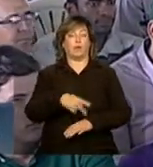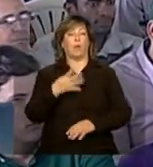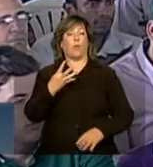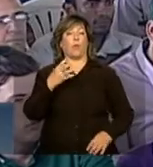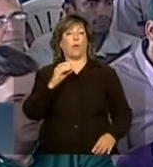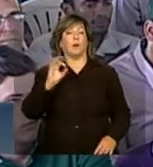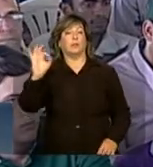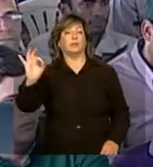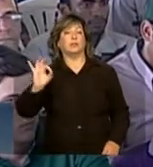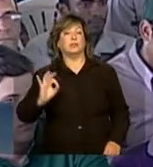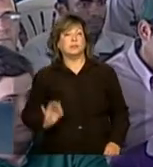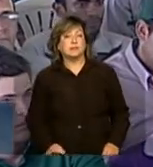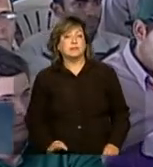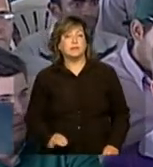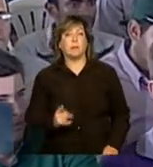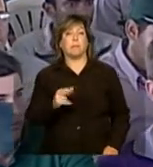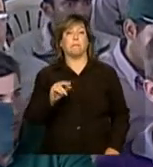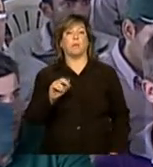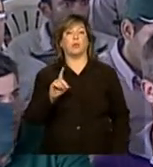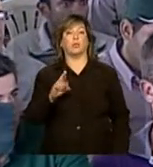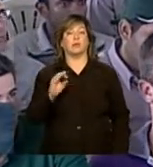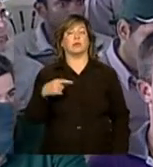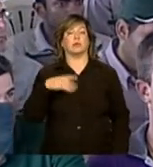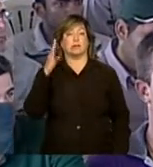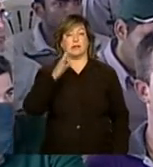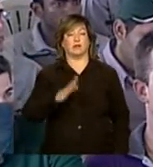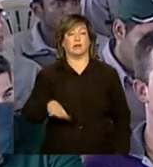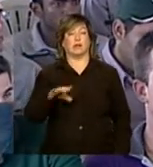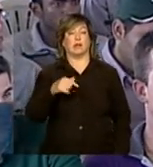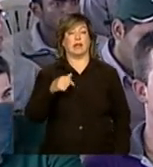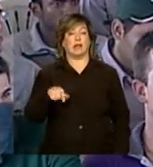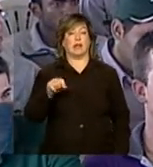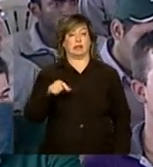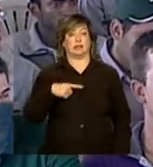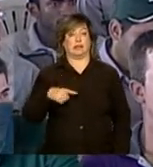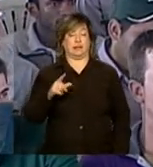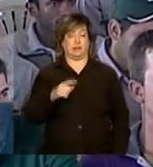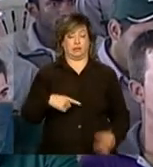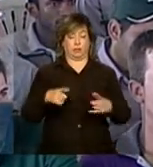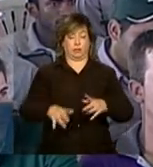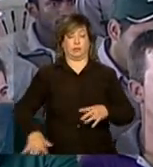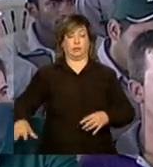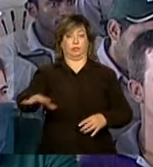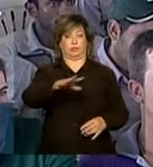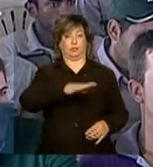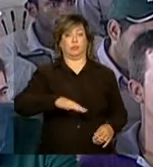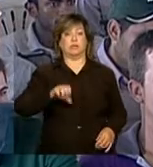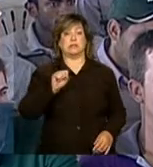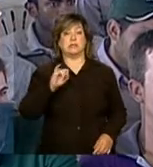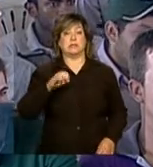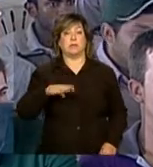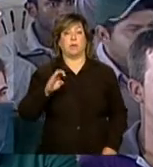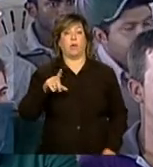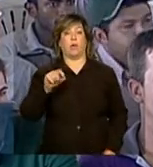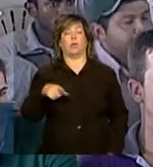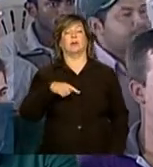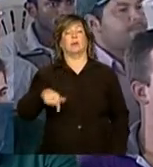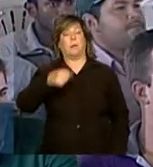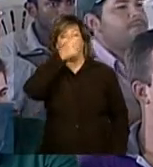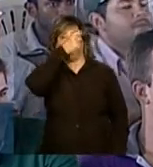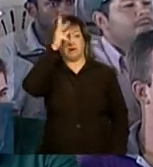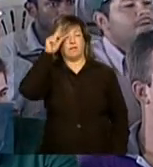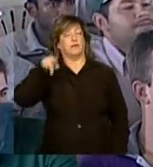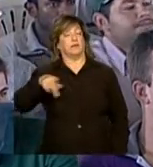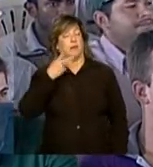40% da produção nacional. Esta região, senhora presidenta, é o símbolo da revolução ocorrida nos campos do Brasil. Aqui o prefeito diz muito